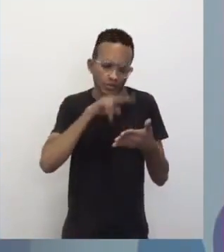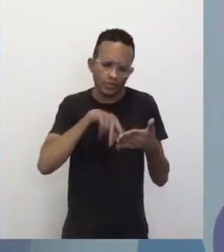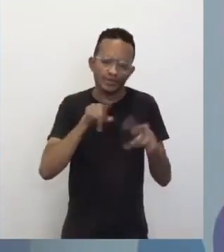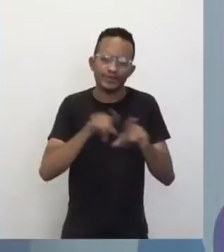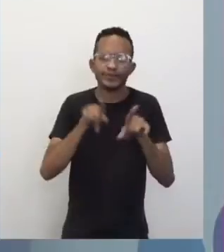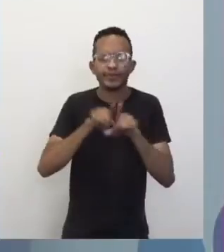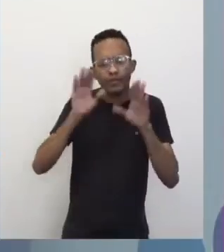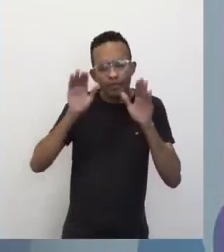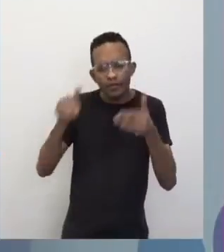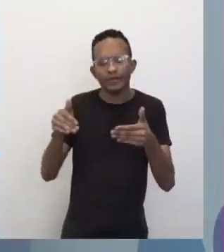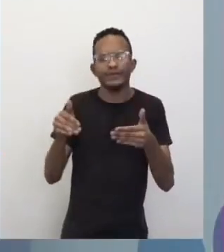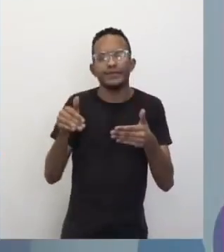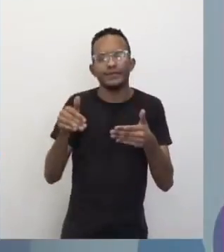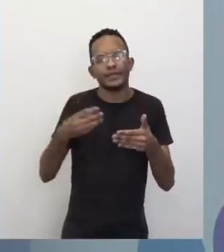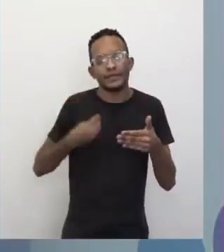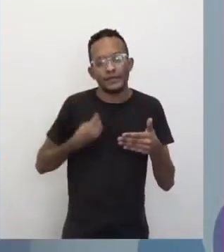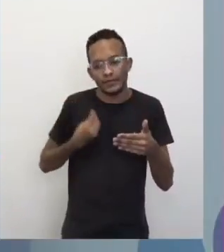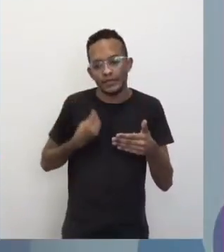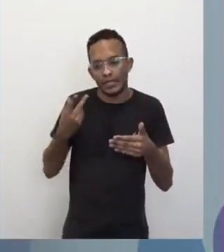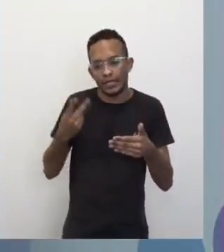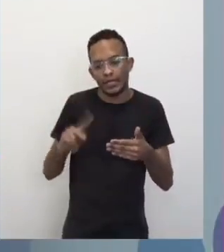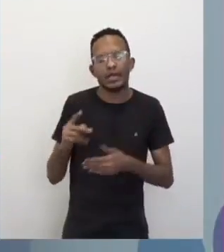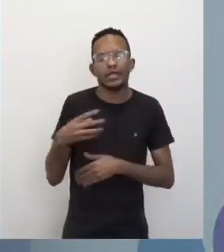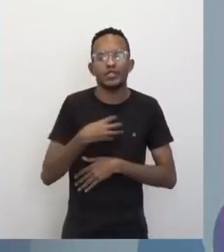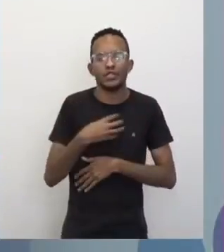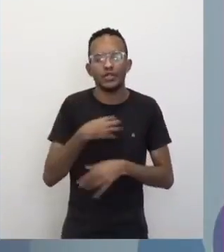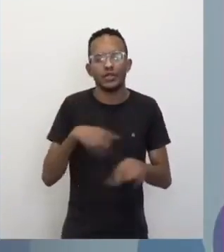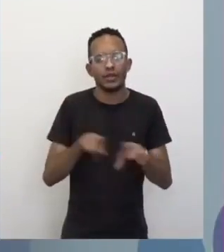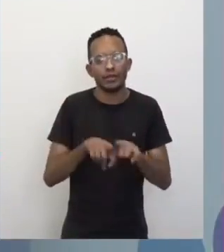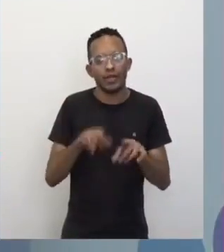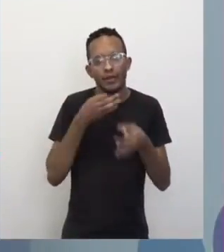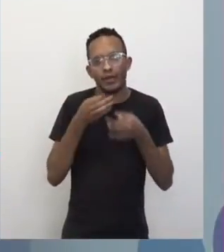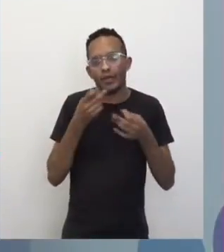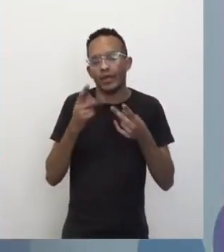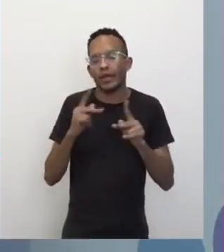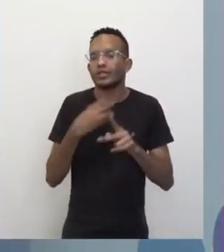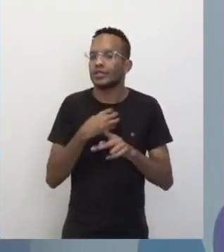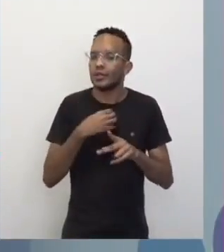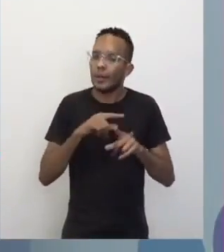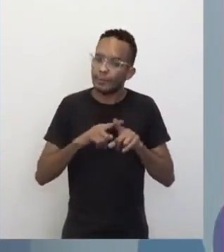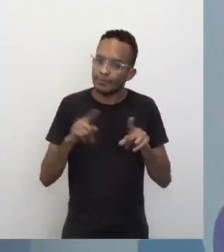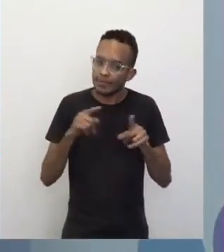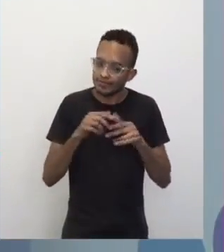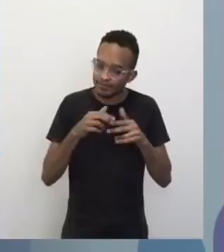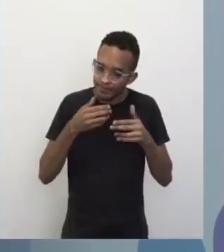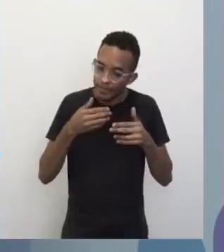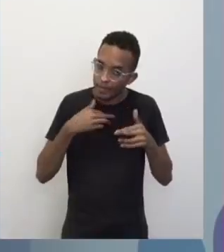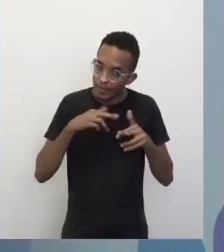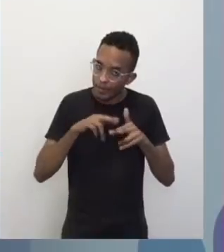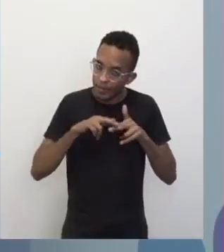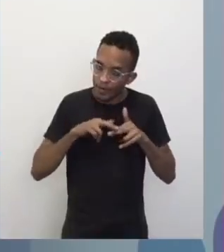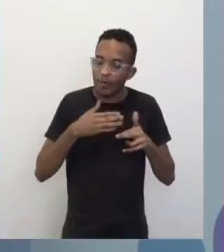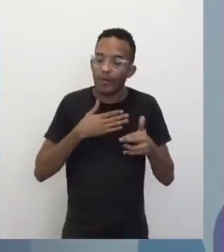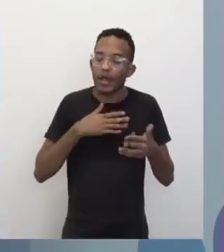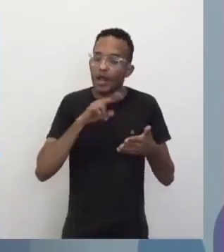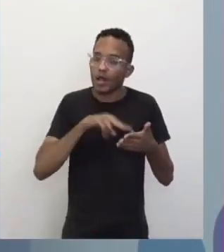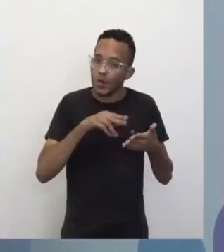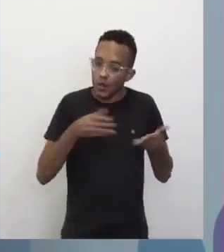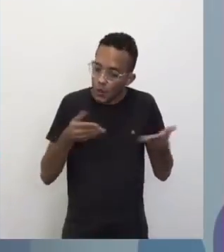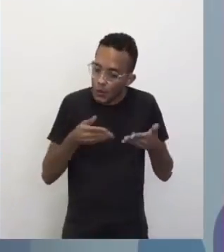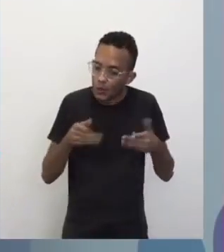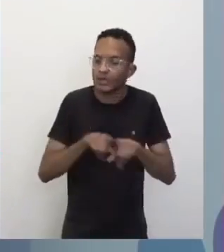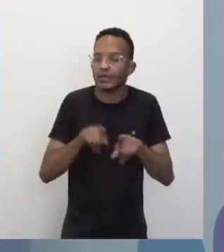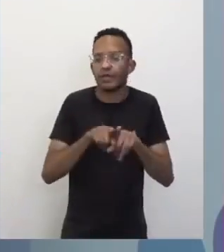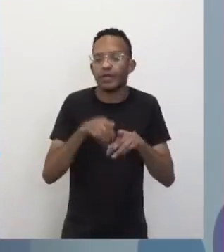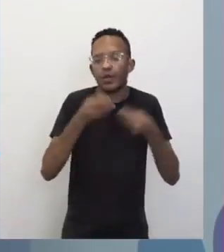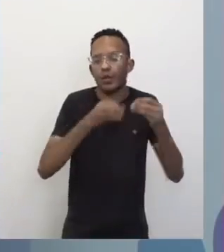olha, naquele momento a vida era daquela forma, a concepção era aquela. E a partir da minha leitura hoje, fazer um